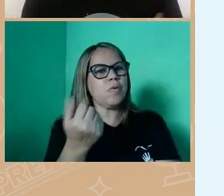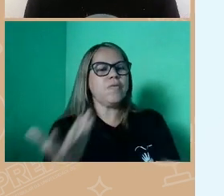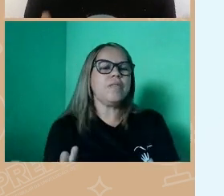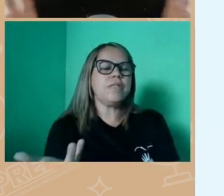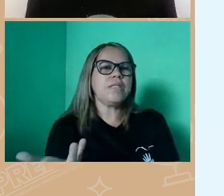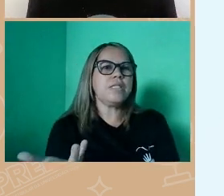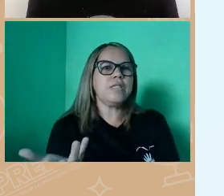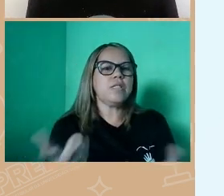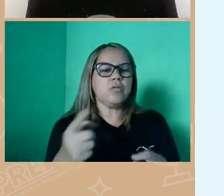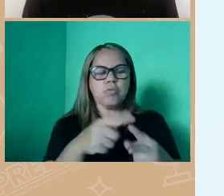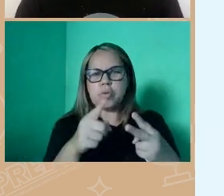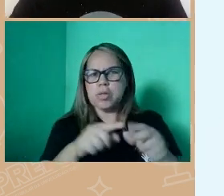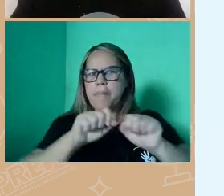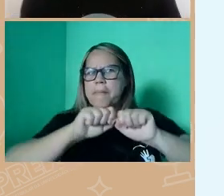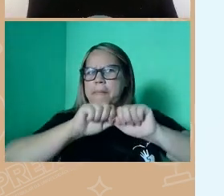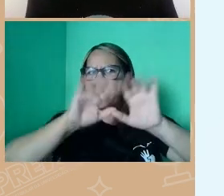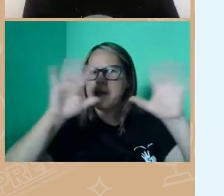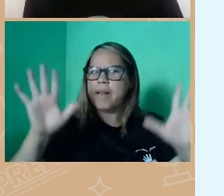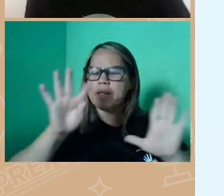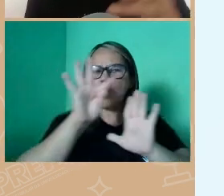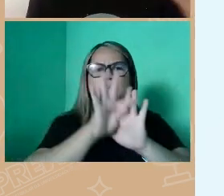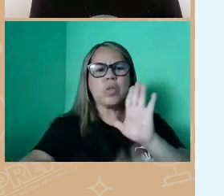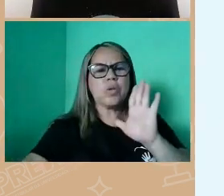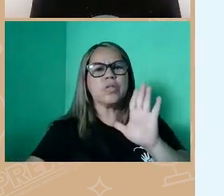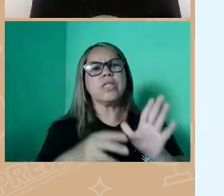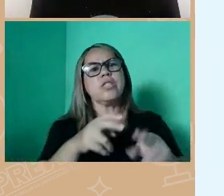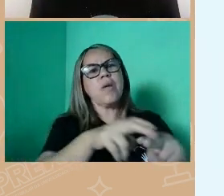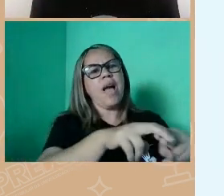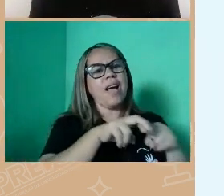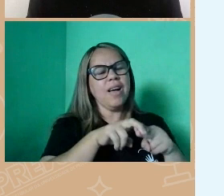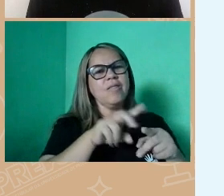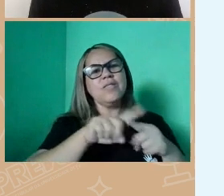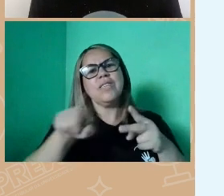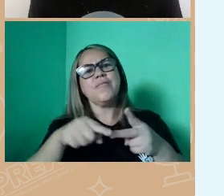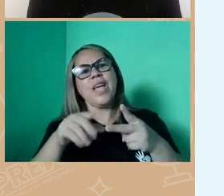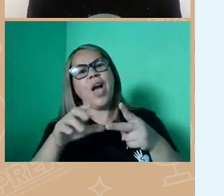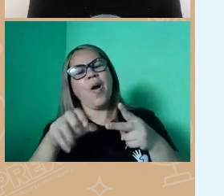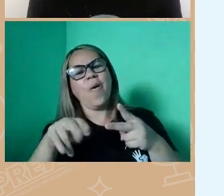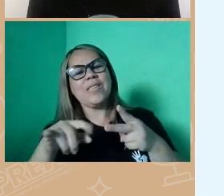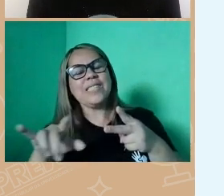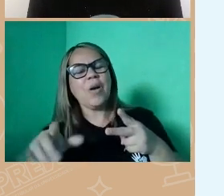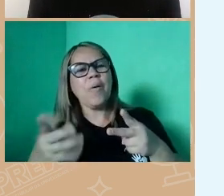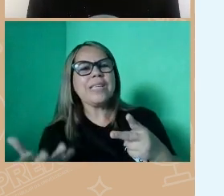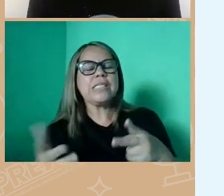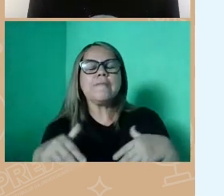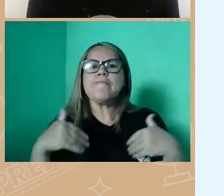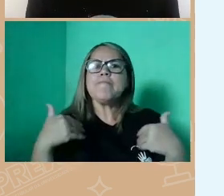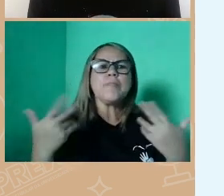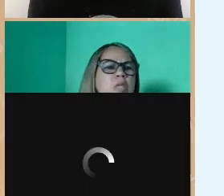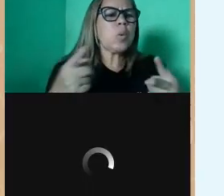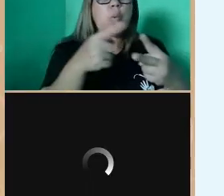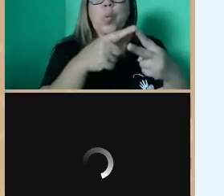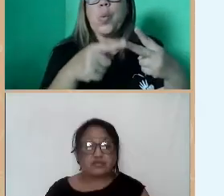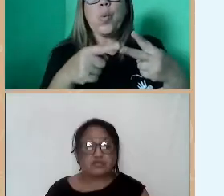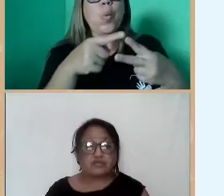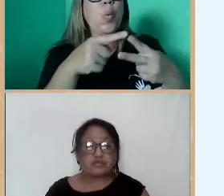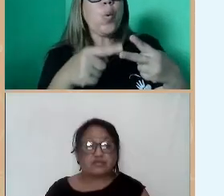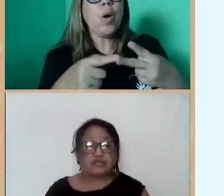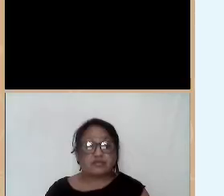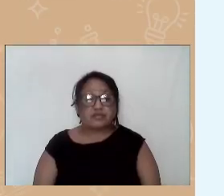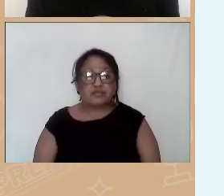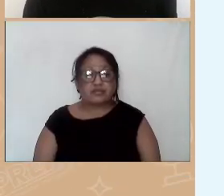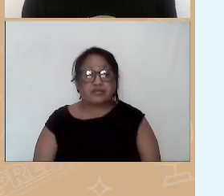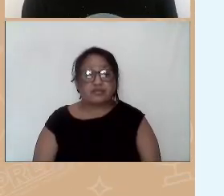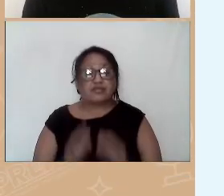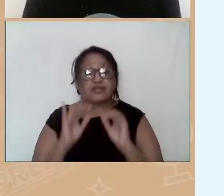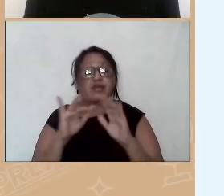nítidas, bem claras no texto causa e consequência e aí, qual dessas dessas conjunções que a